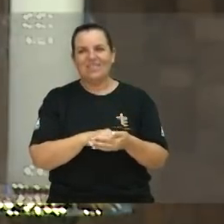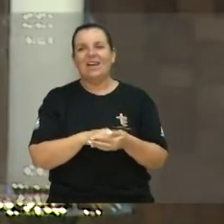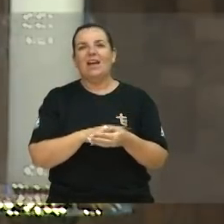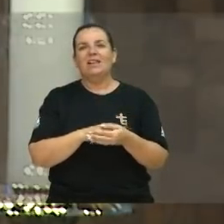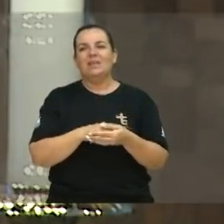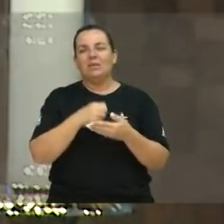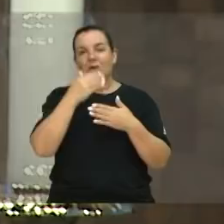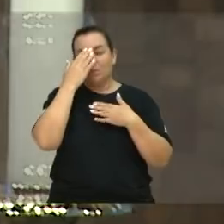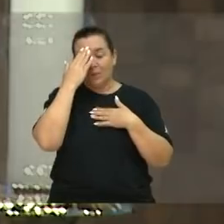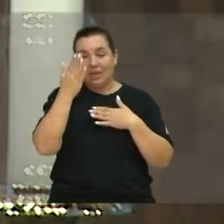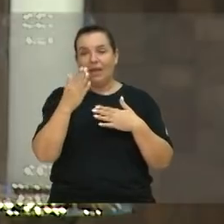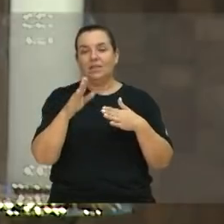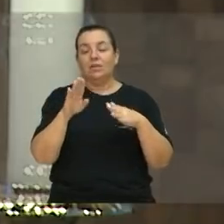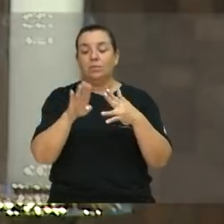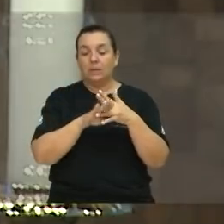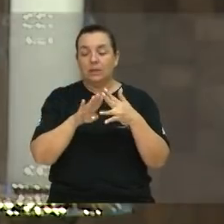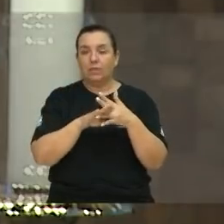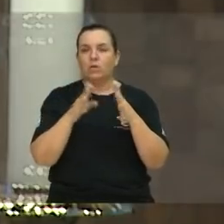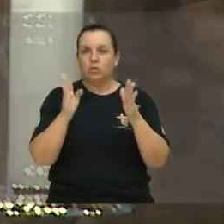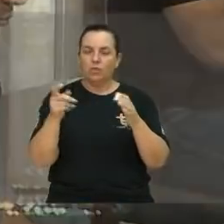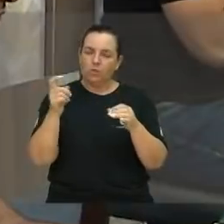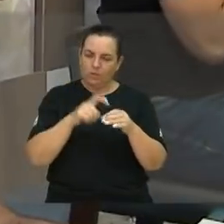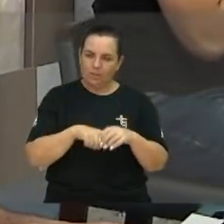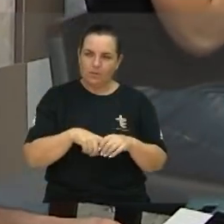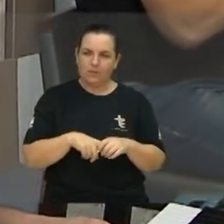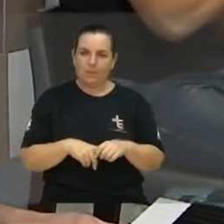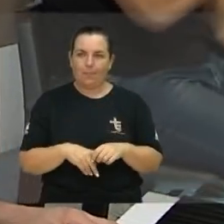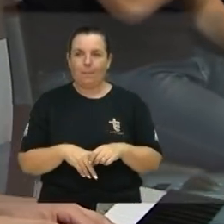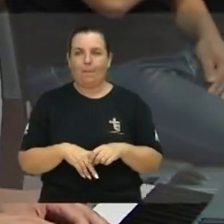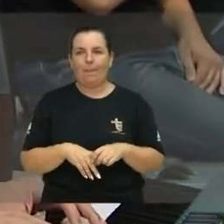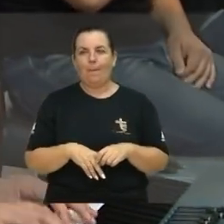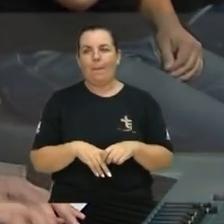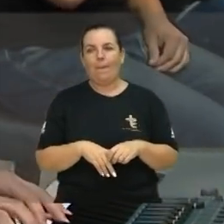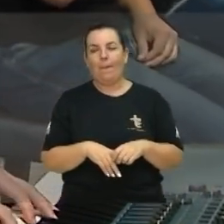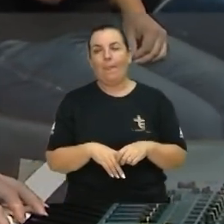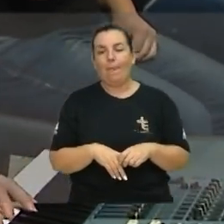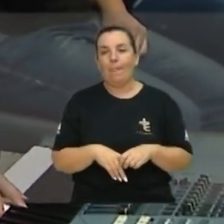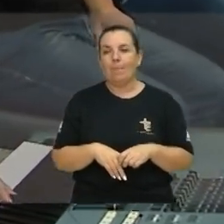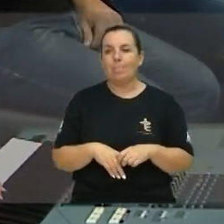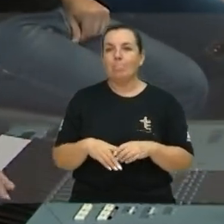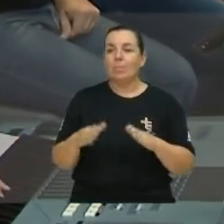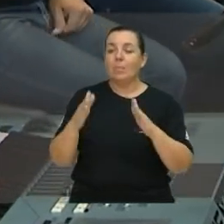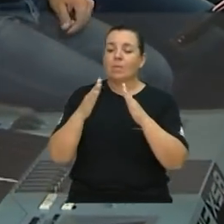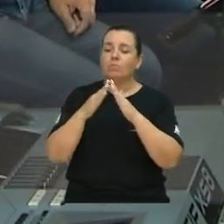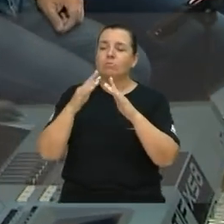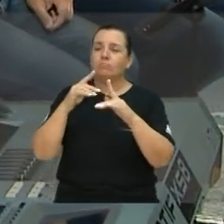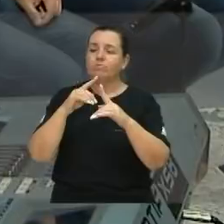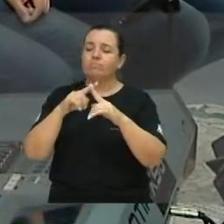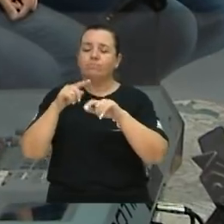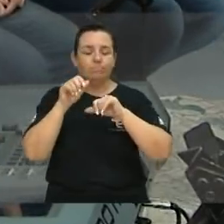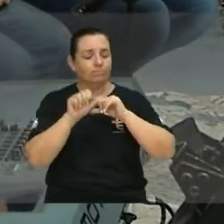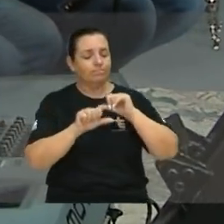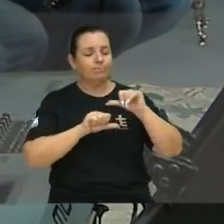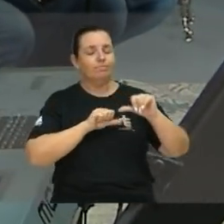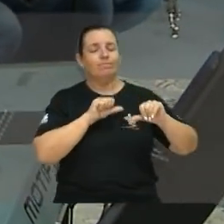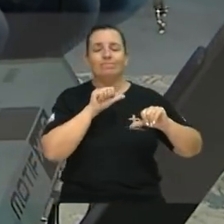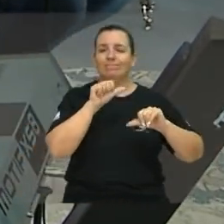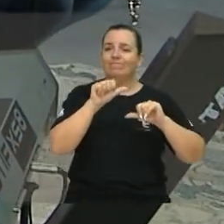nosso canal vamos com um breve intervalo cantando daqui a pouco estaremos de volta uma igreja renovada